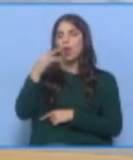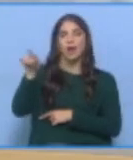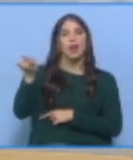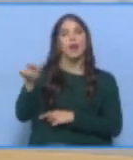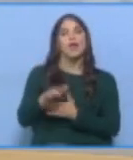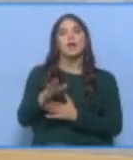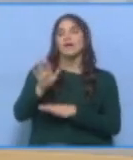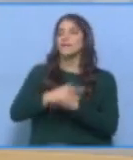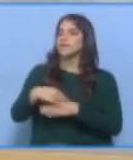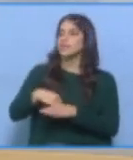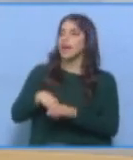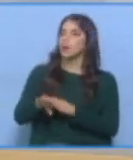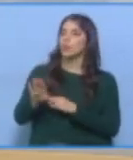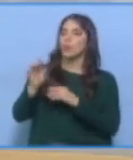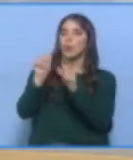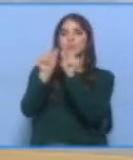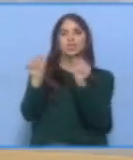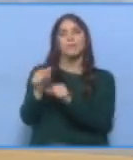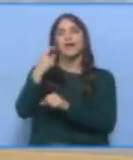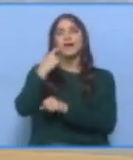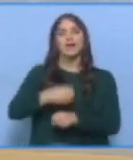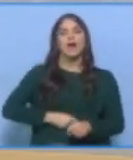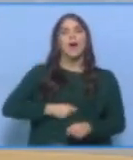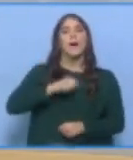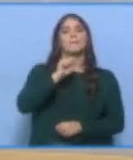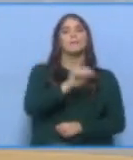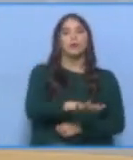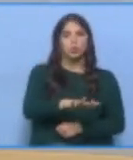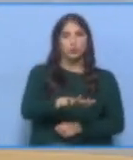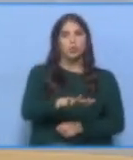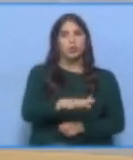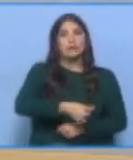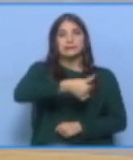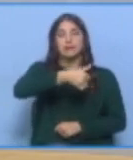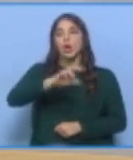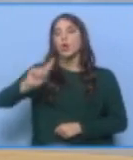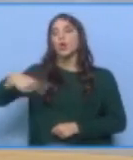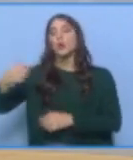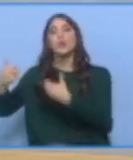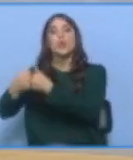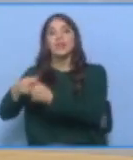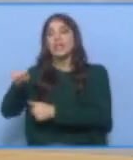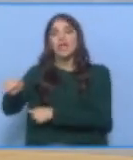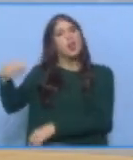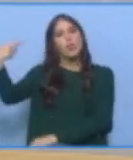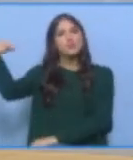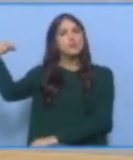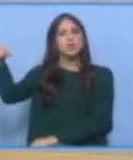um esquema, quem é a favor do aborto, quem é contra, e ele era o único contra o aborto, e mesmo assim esteve ali firme a